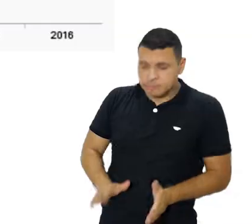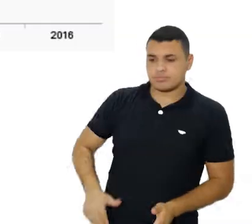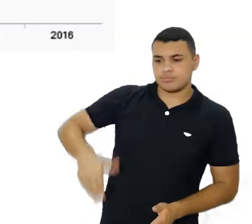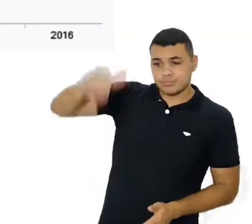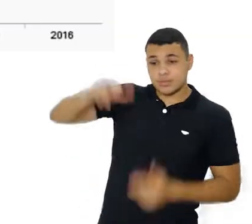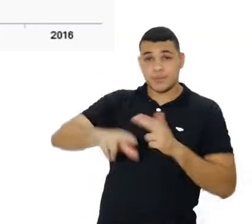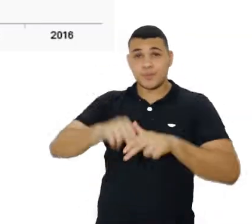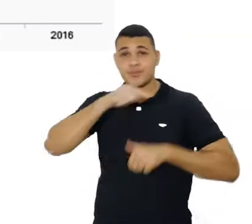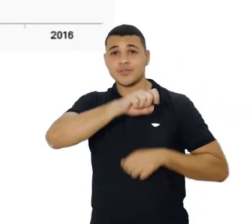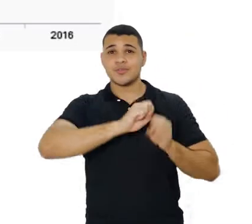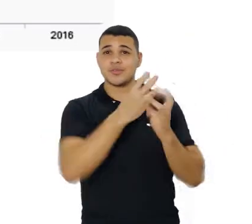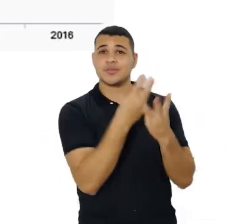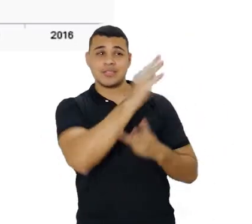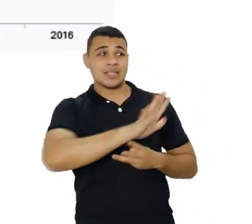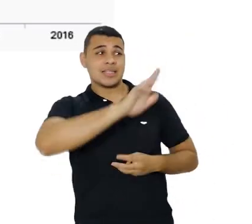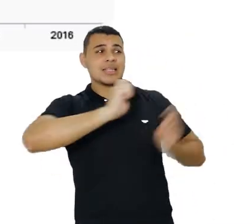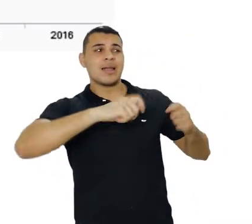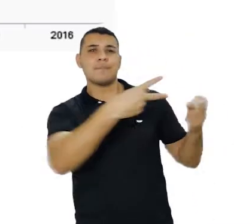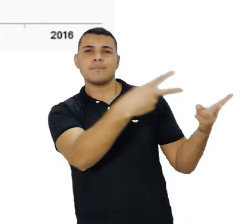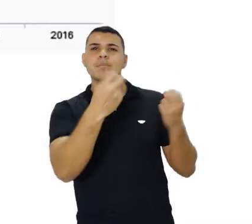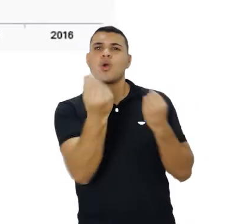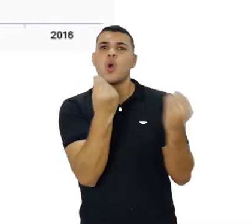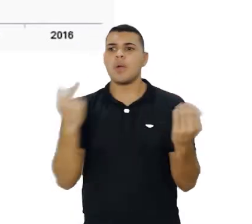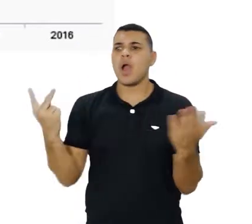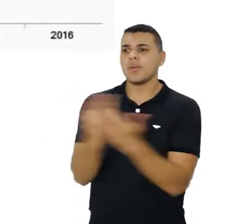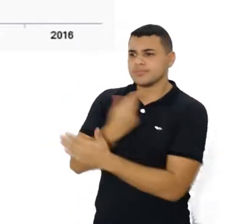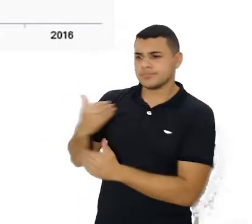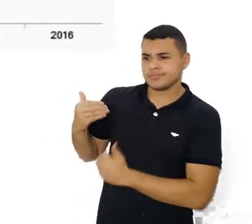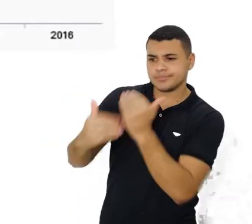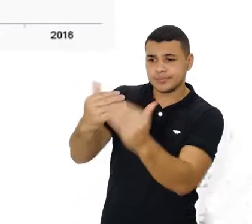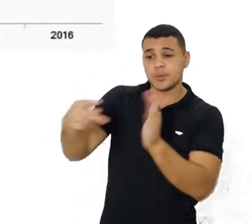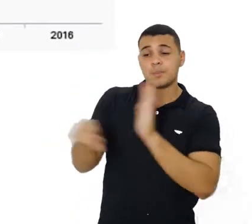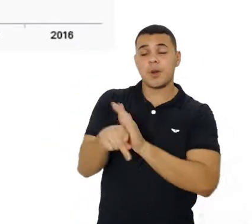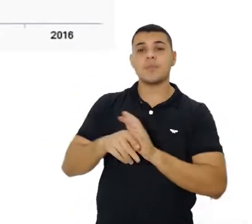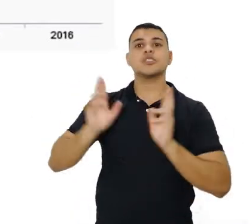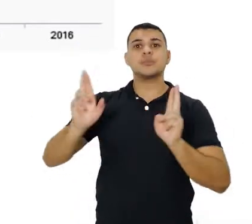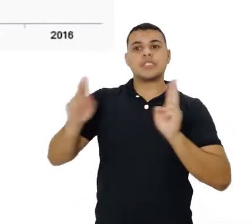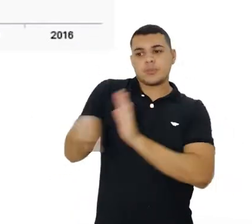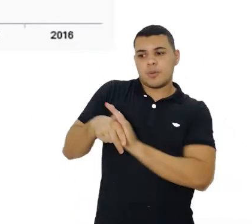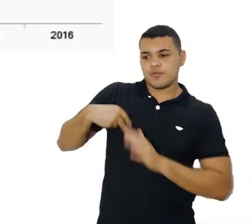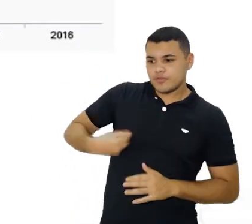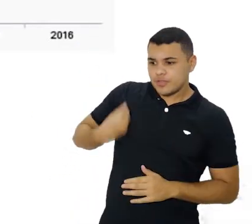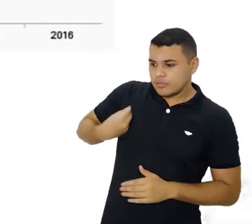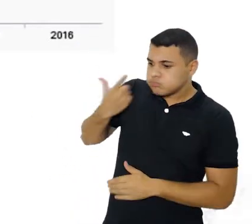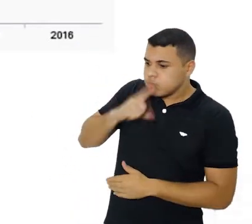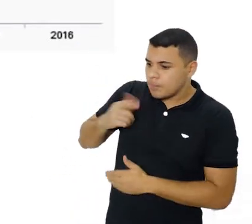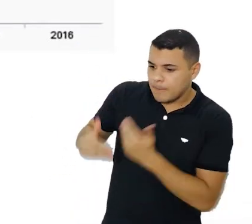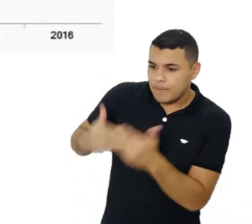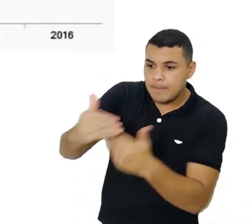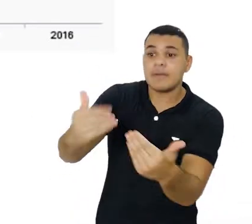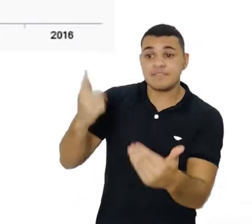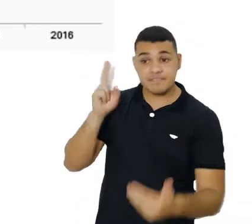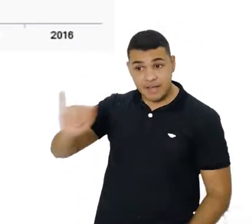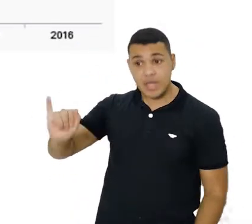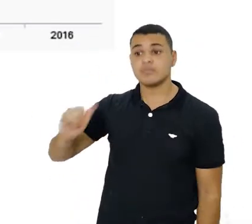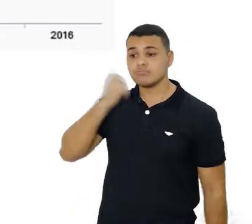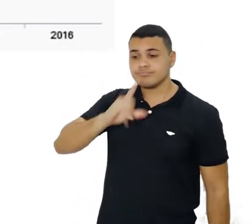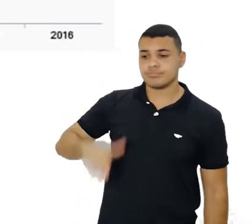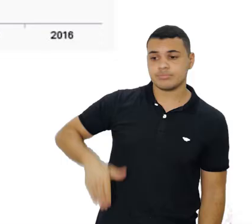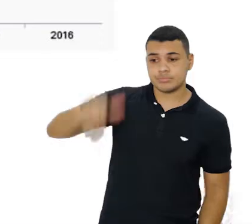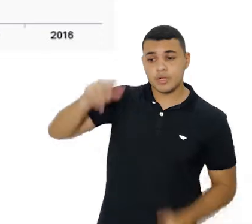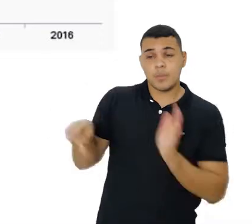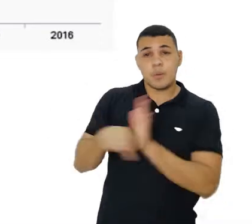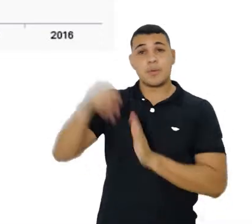nascer. Nesse gráfico a gente percebe a evolução da expectativa de vida para o conjunto